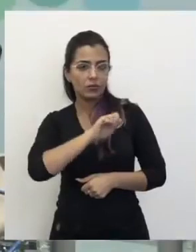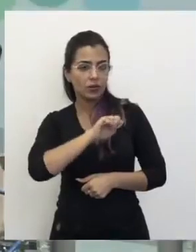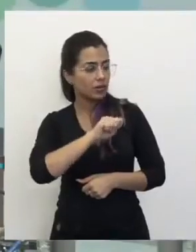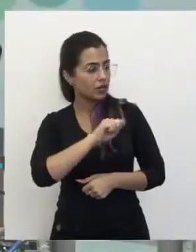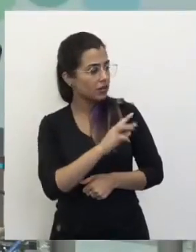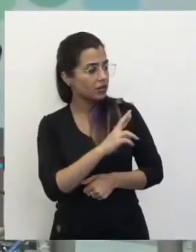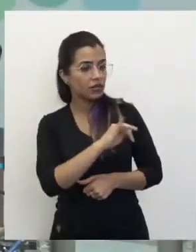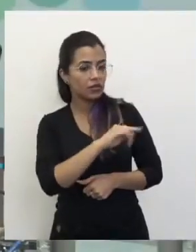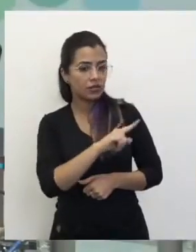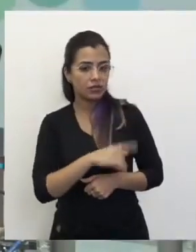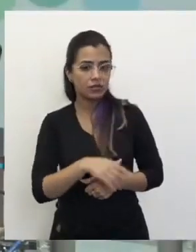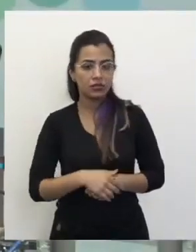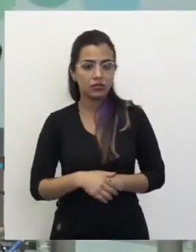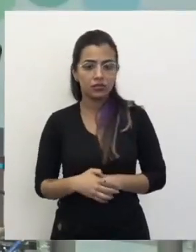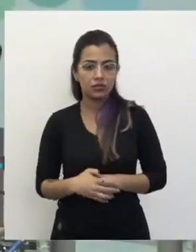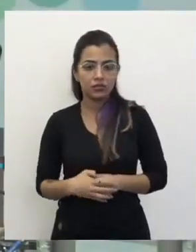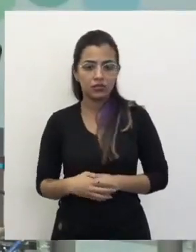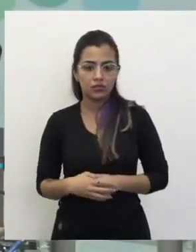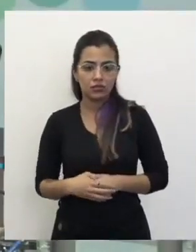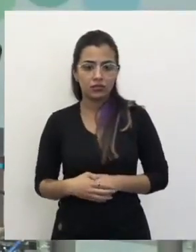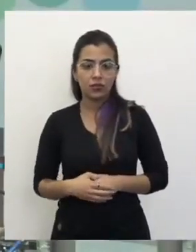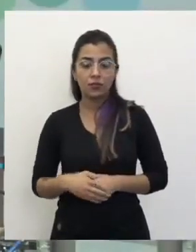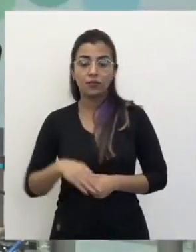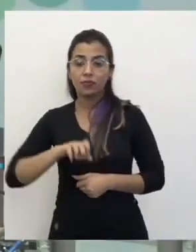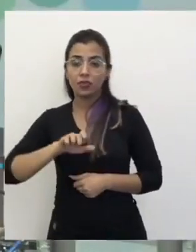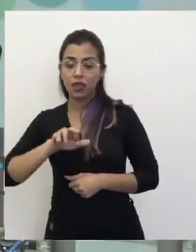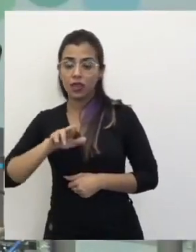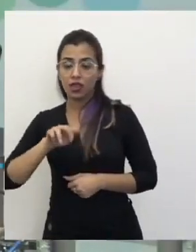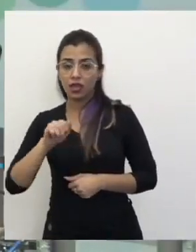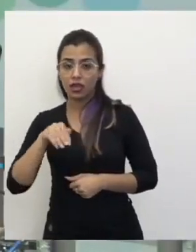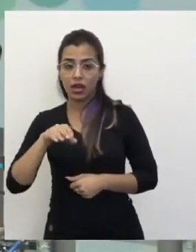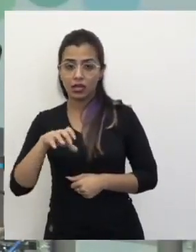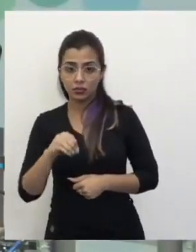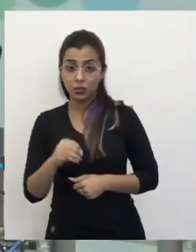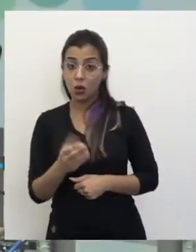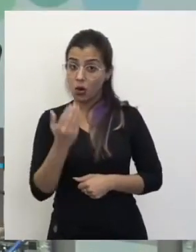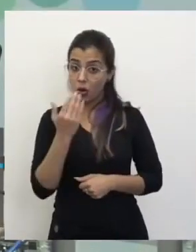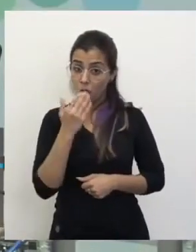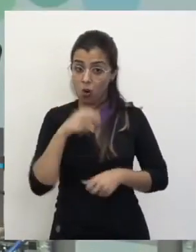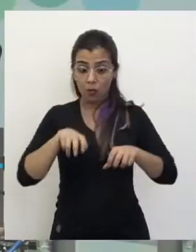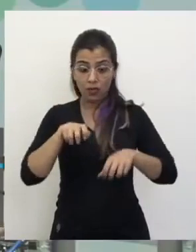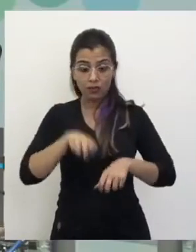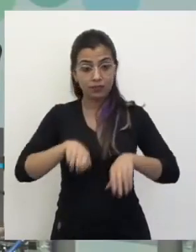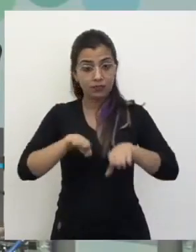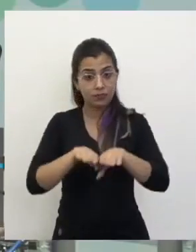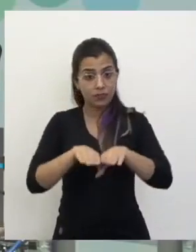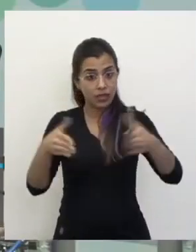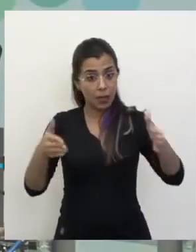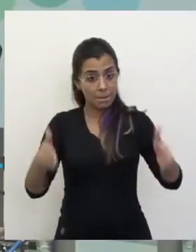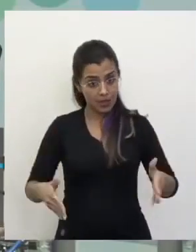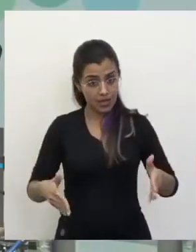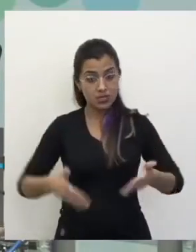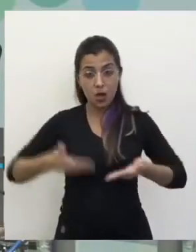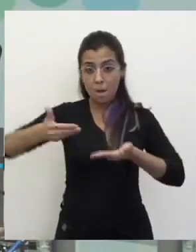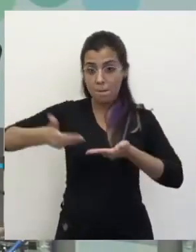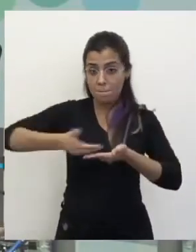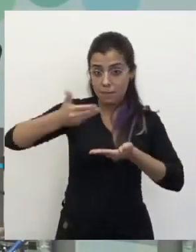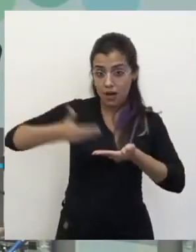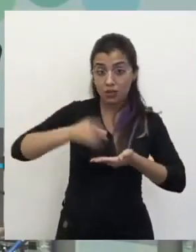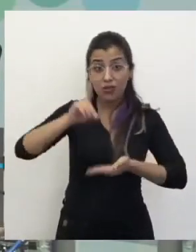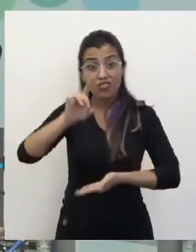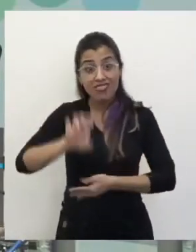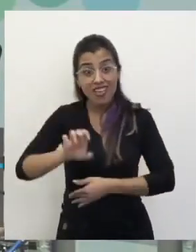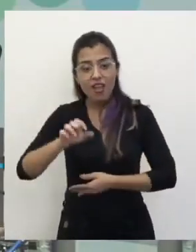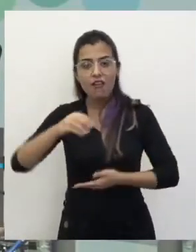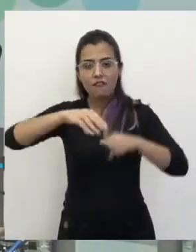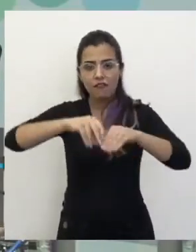Erasmo come na mesa um prato de farinha de soja. Erasmo come na mesa um prato de farinha de soja.